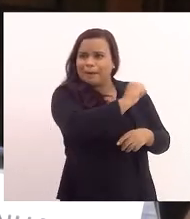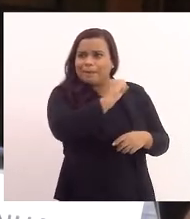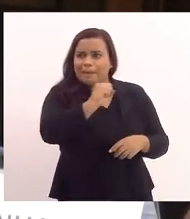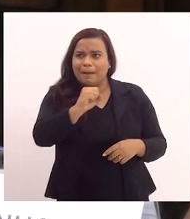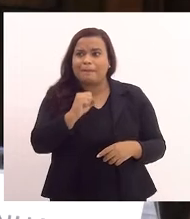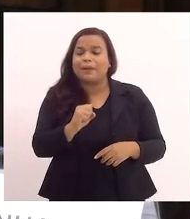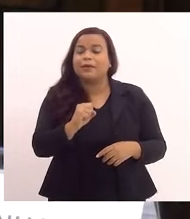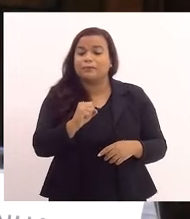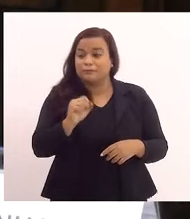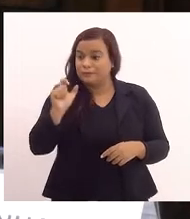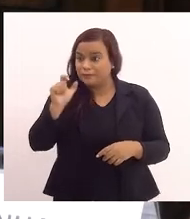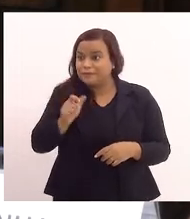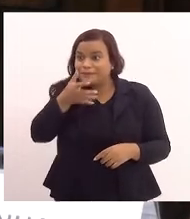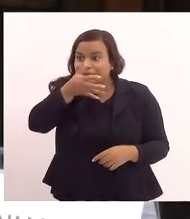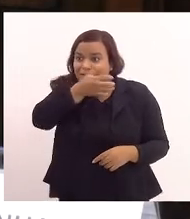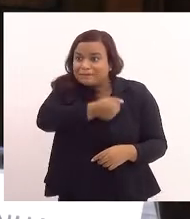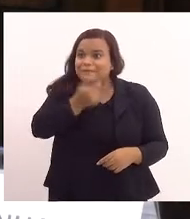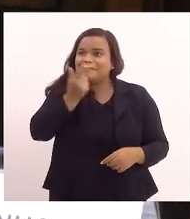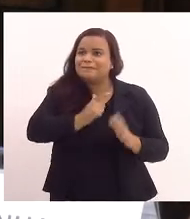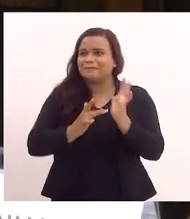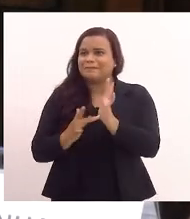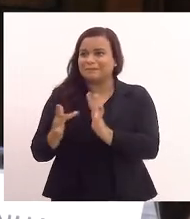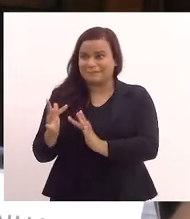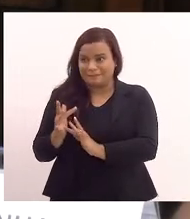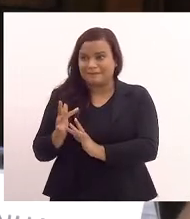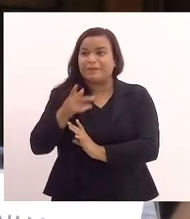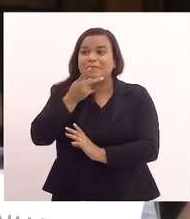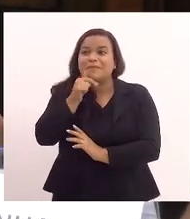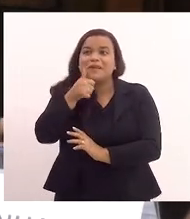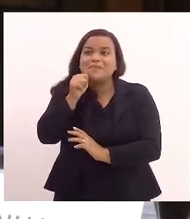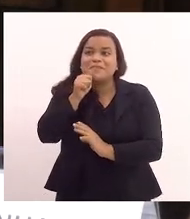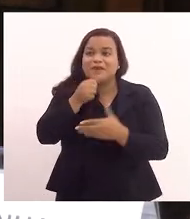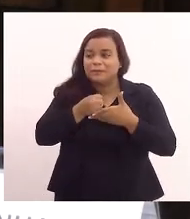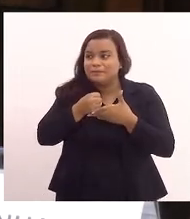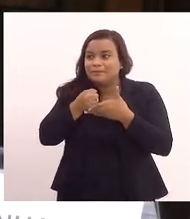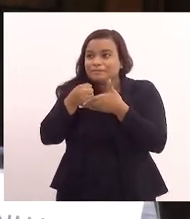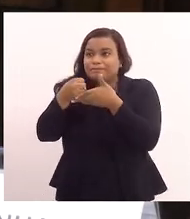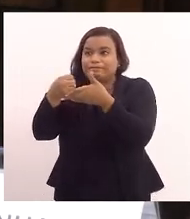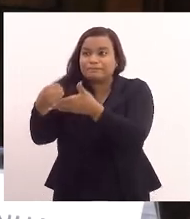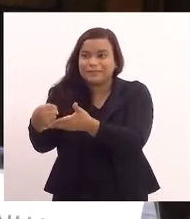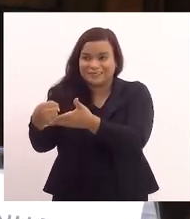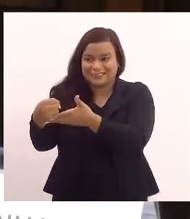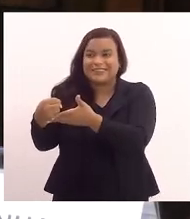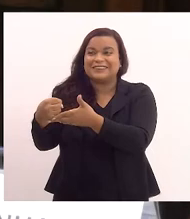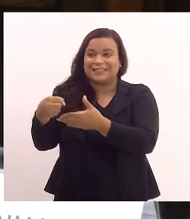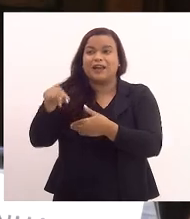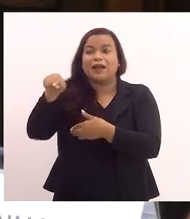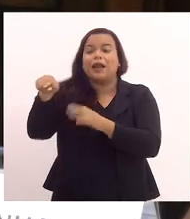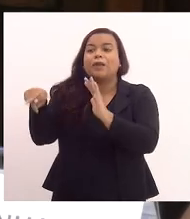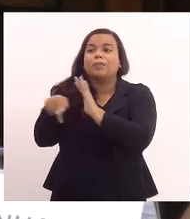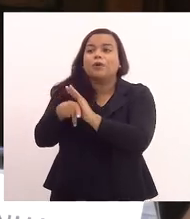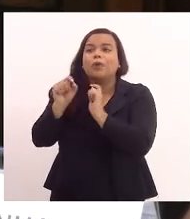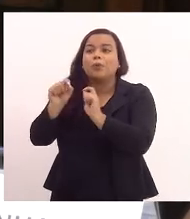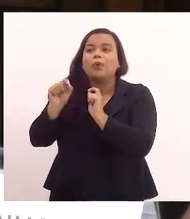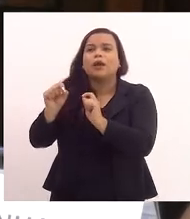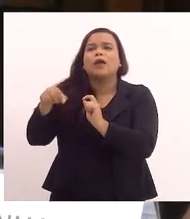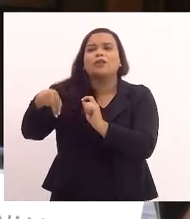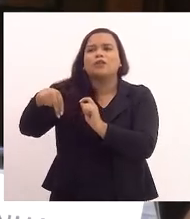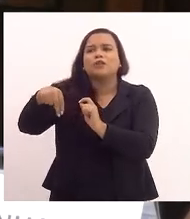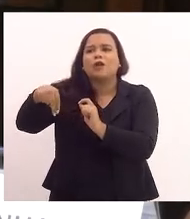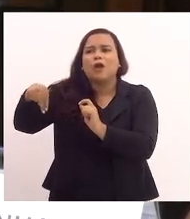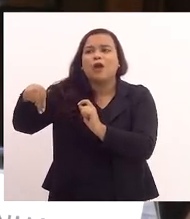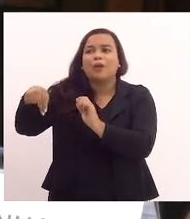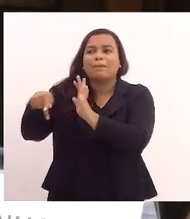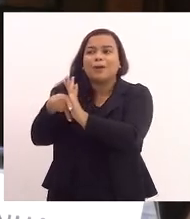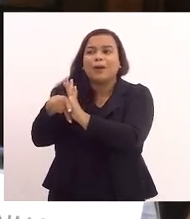para o Egito, norte da África, pelos seus pais, então fez parte de uma família de refugiados. Tem